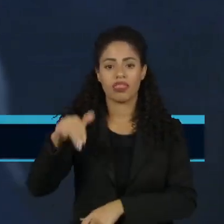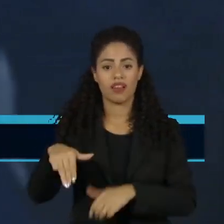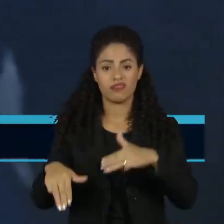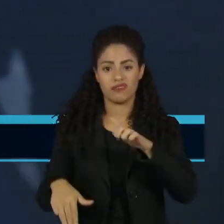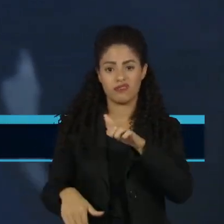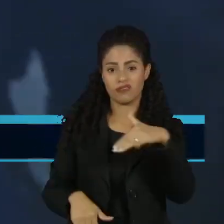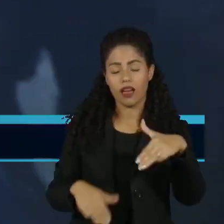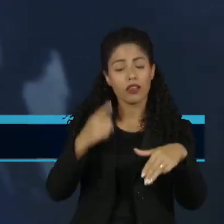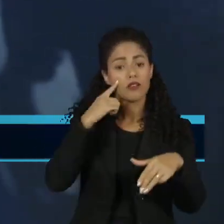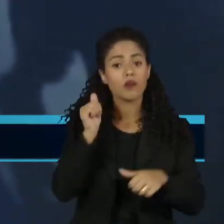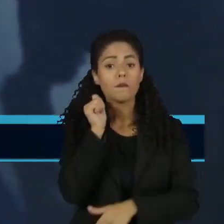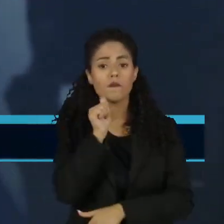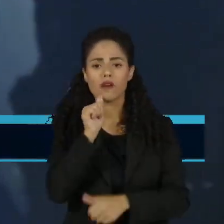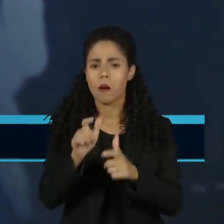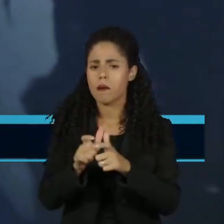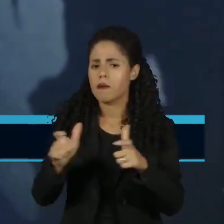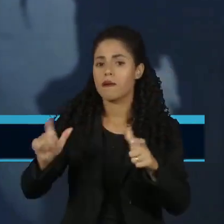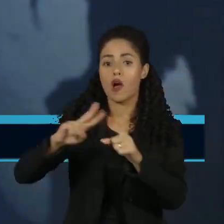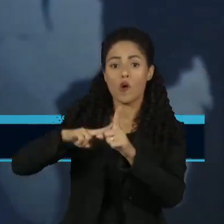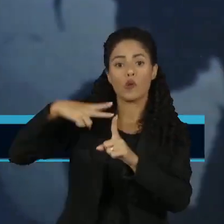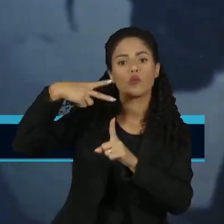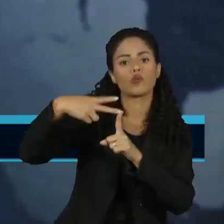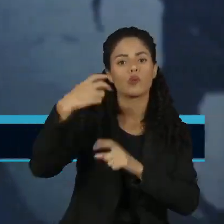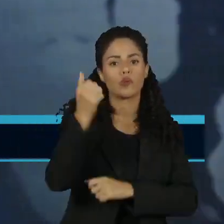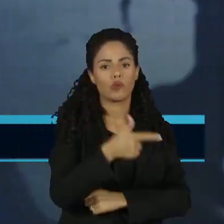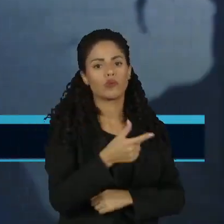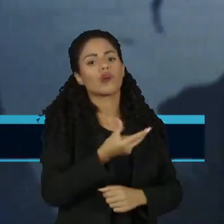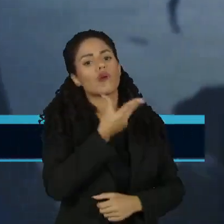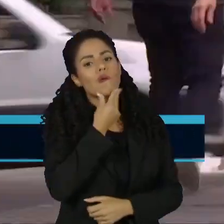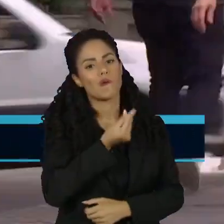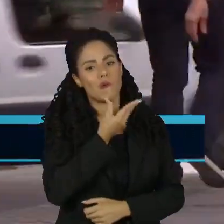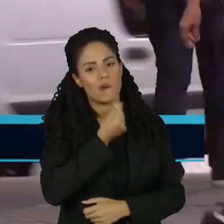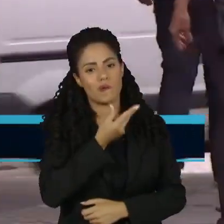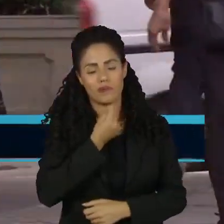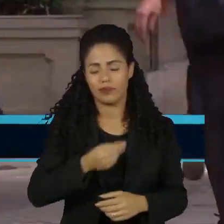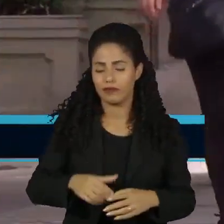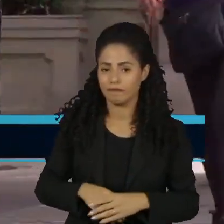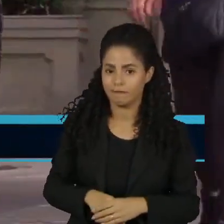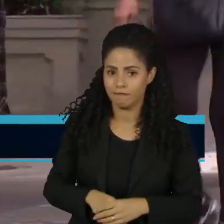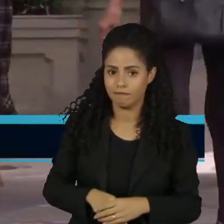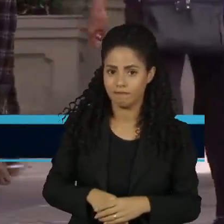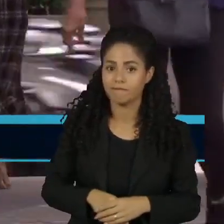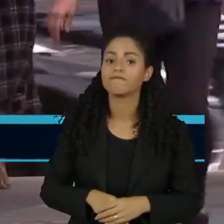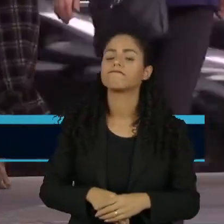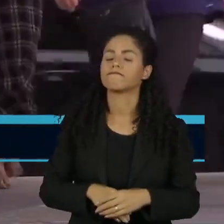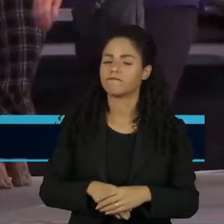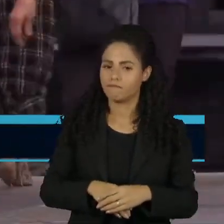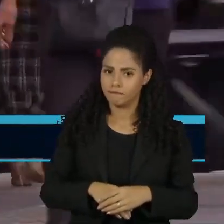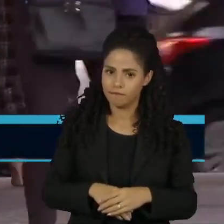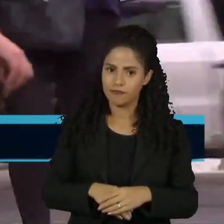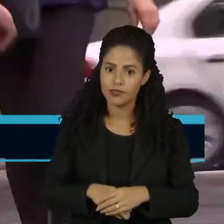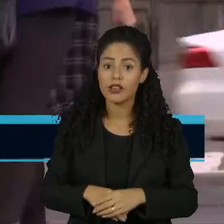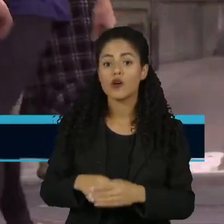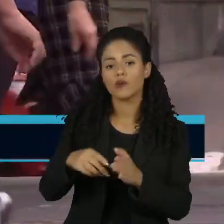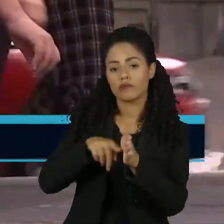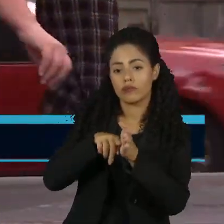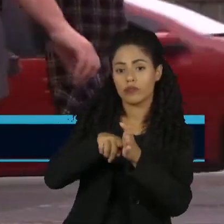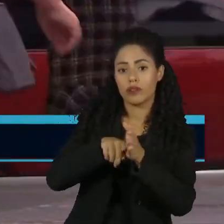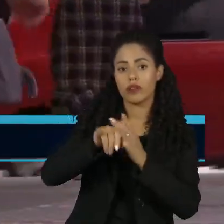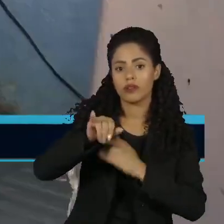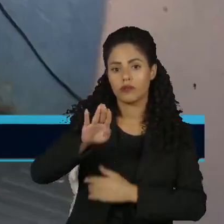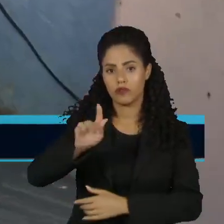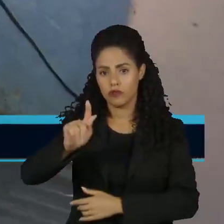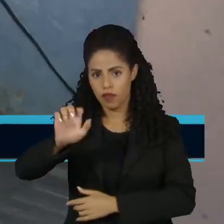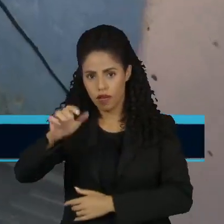nessa situação é quase o dobro em comparação à dos homens. É o primeiro estudo do IBGE por faixa de